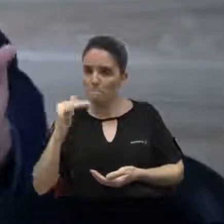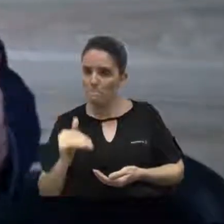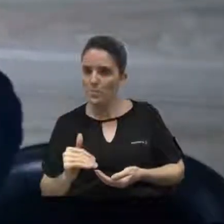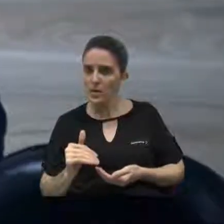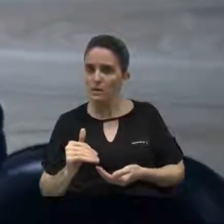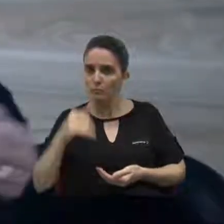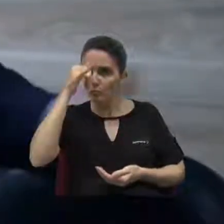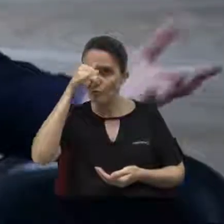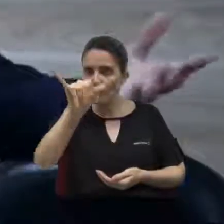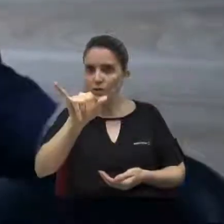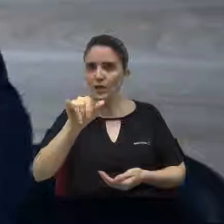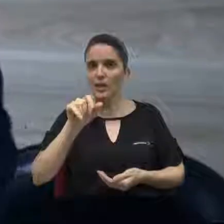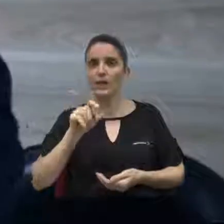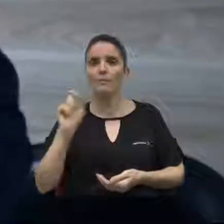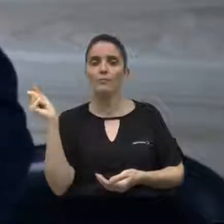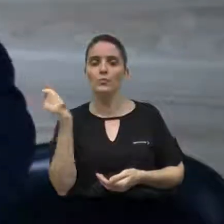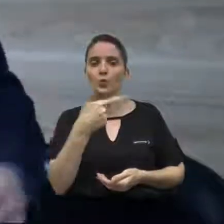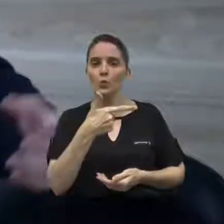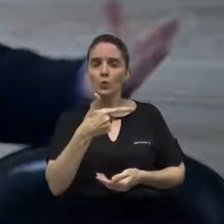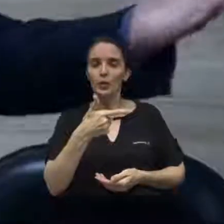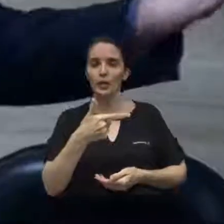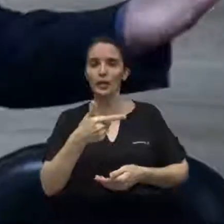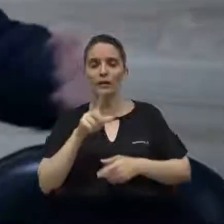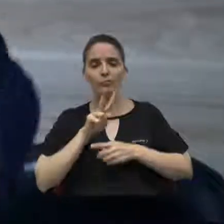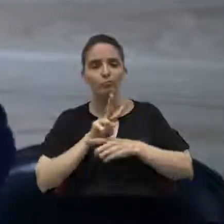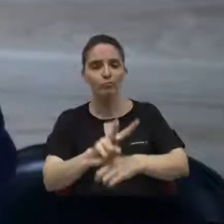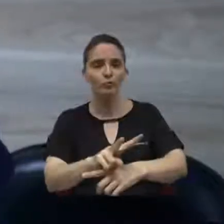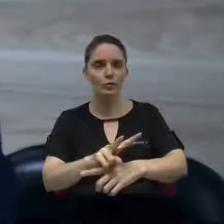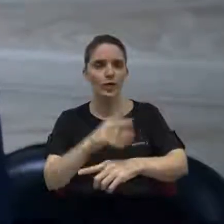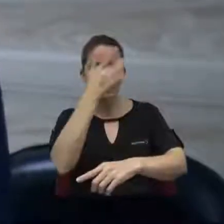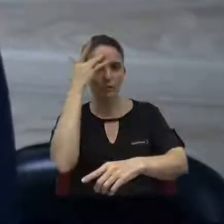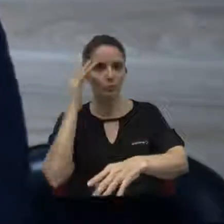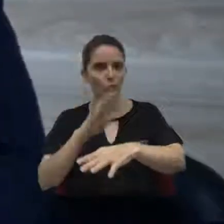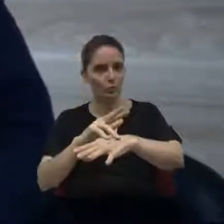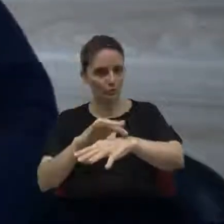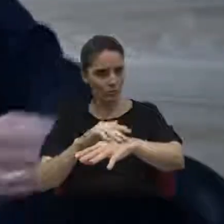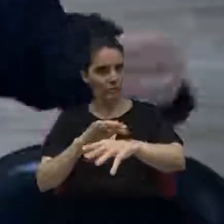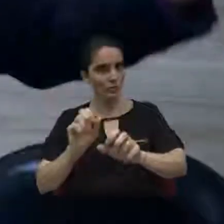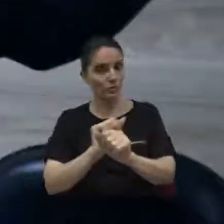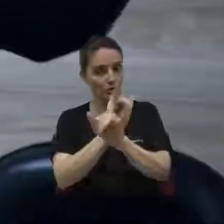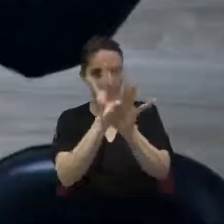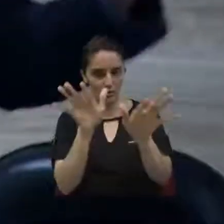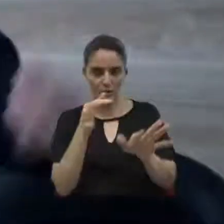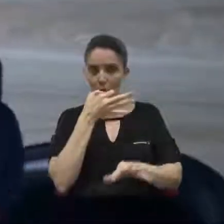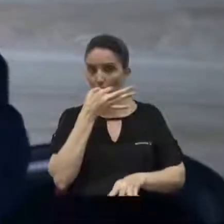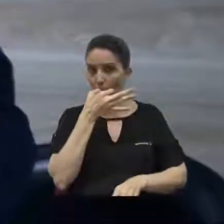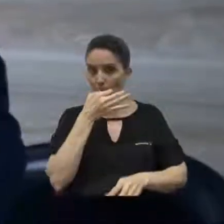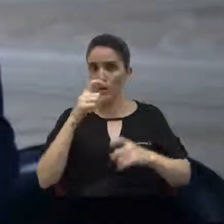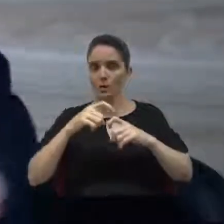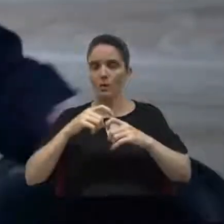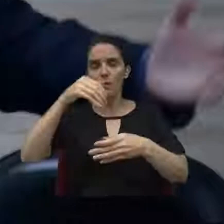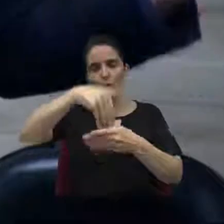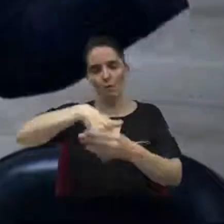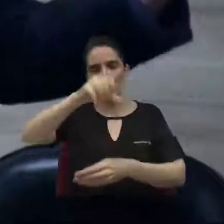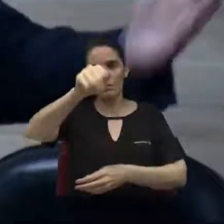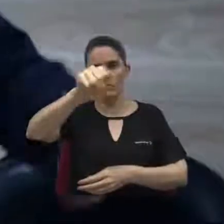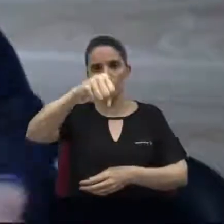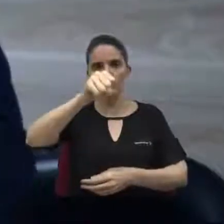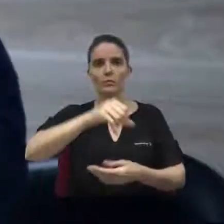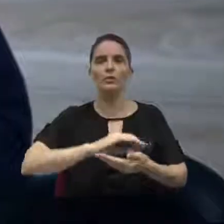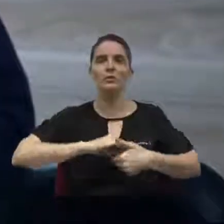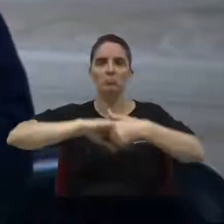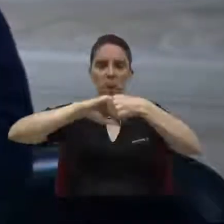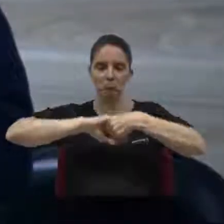prevenir do que remediar. Então, fica aqui como médico o meu esclarecimento, a minha opinião, voto favorável e